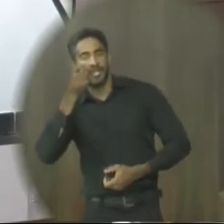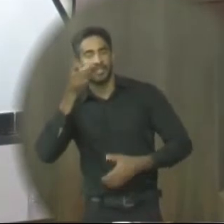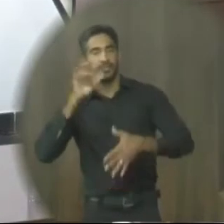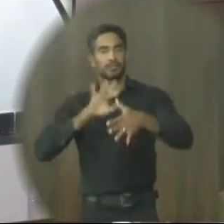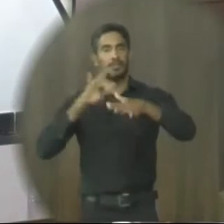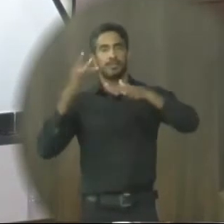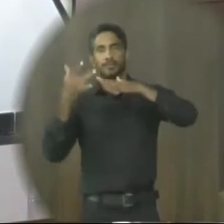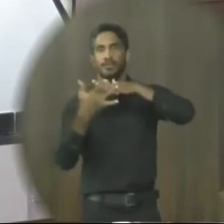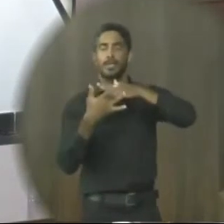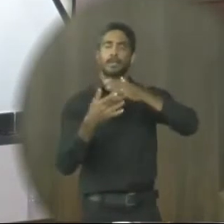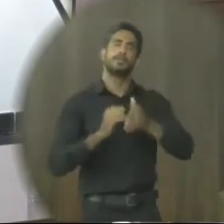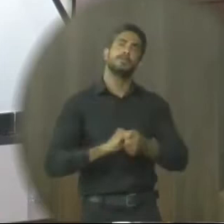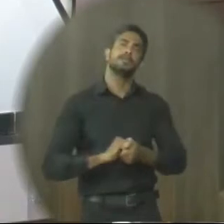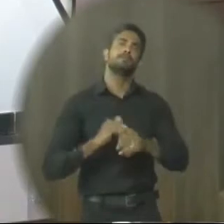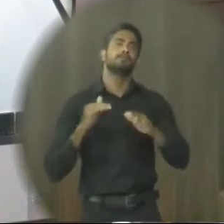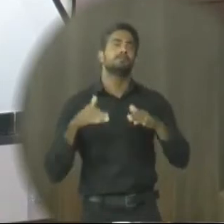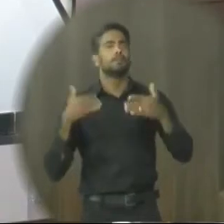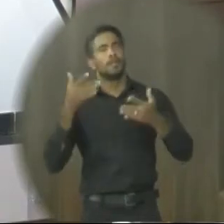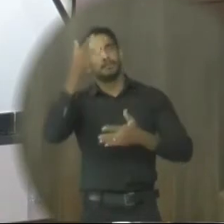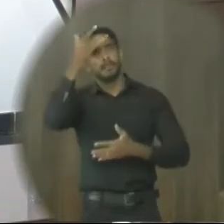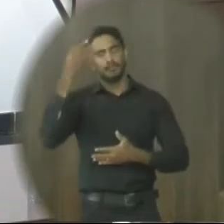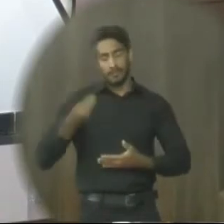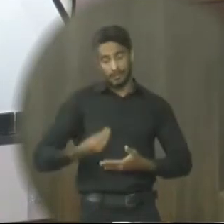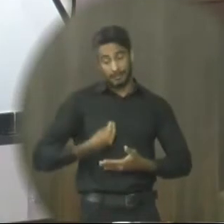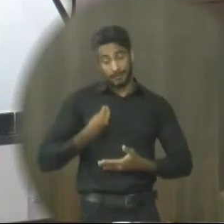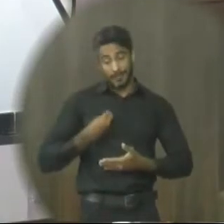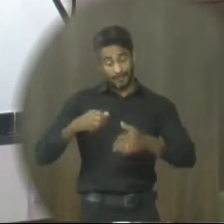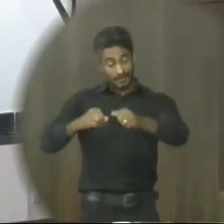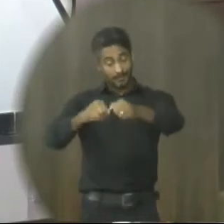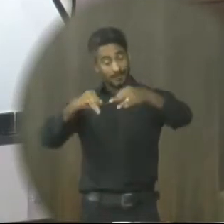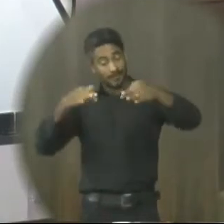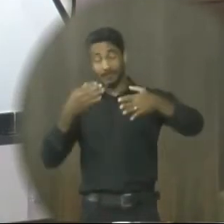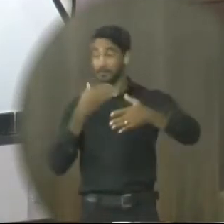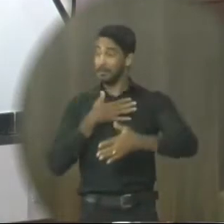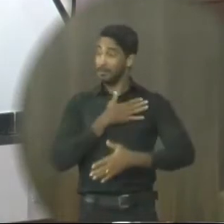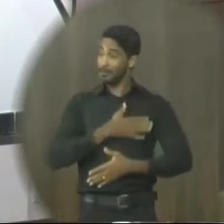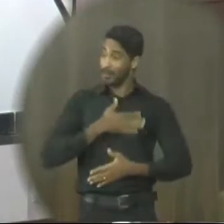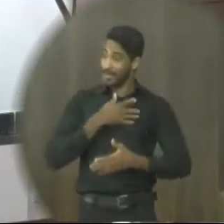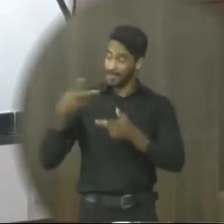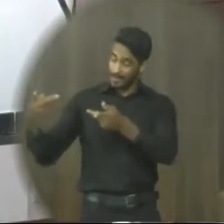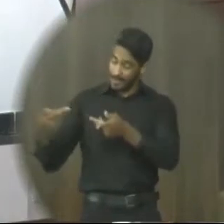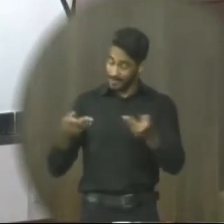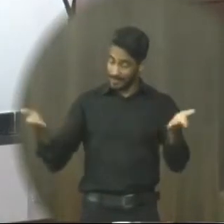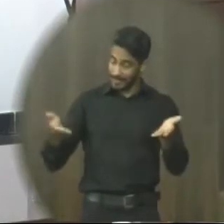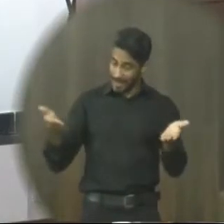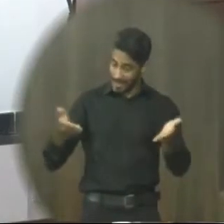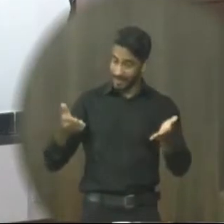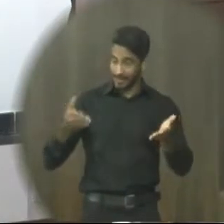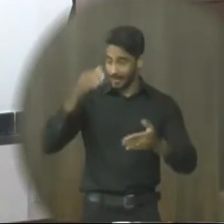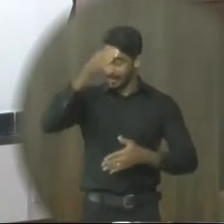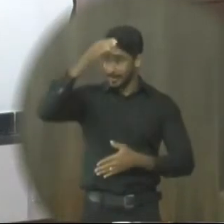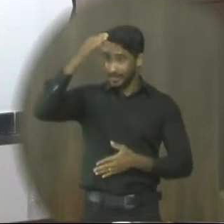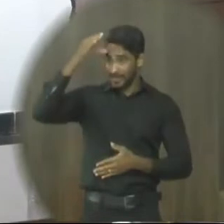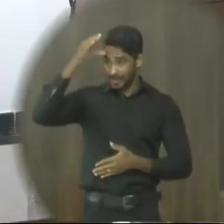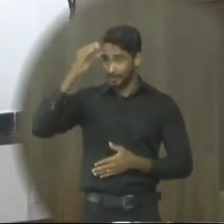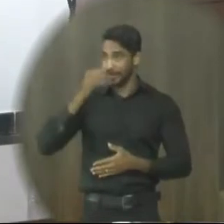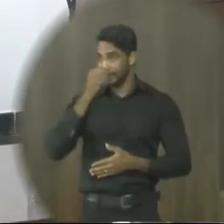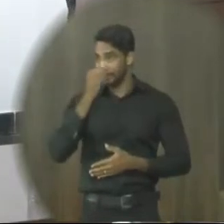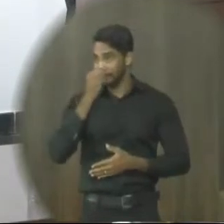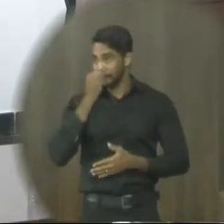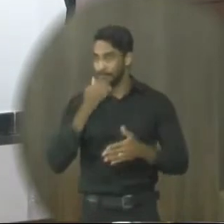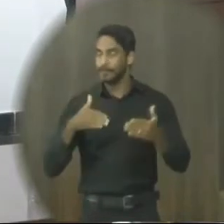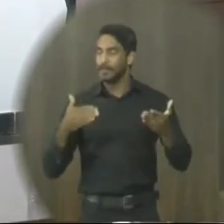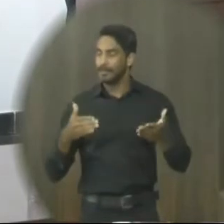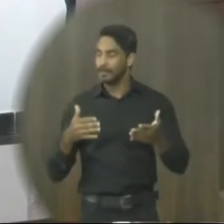através das redes sociais. Público presente, é um prazer recebê-los todos aqui nessa casa legislativa.